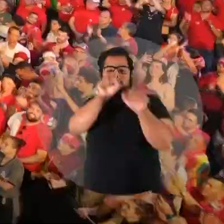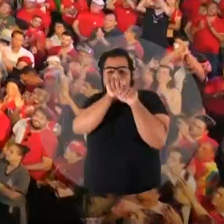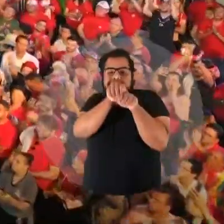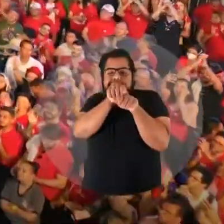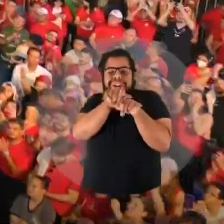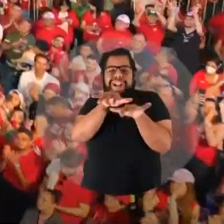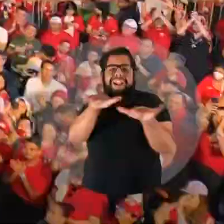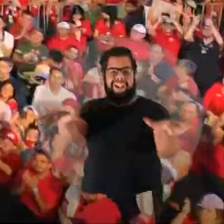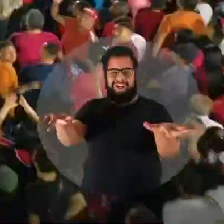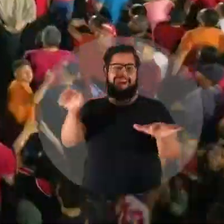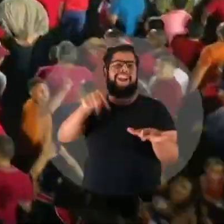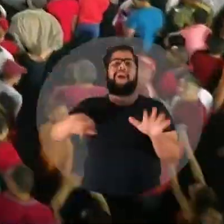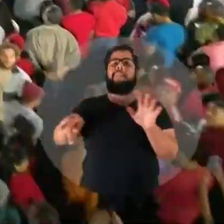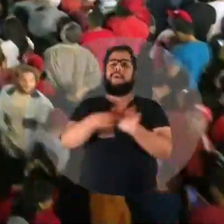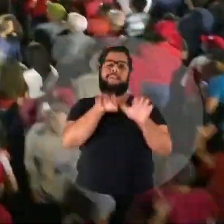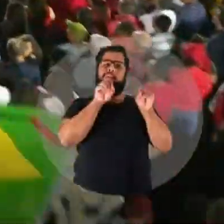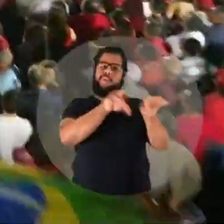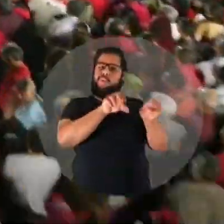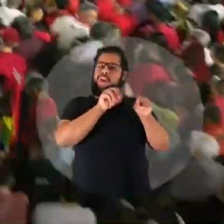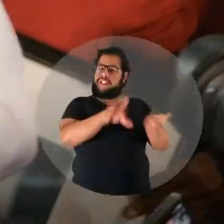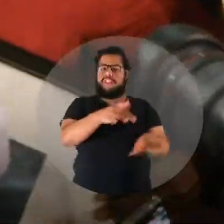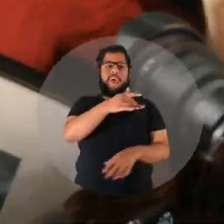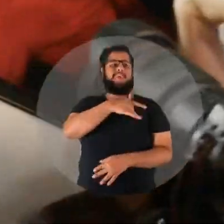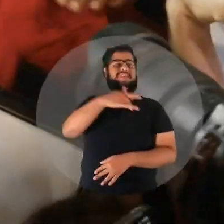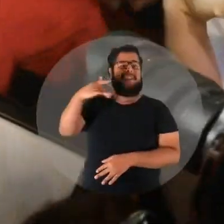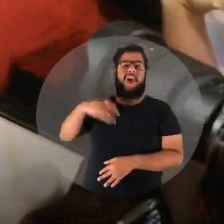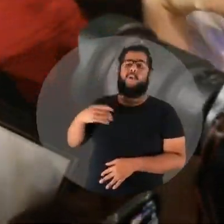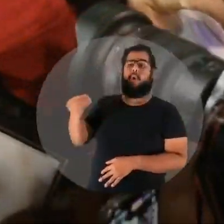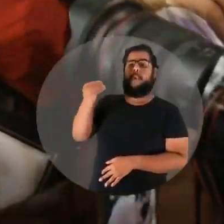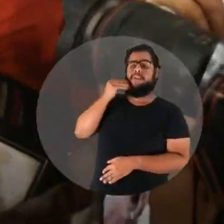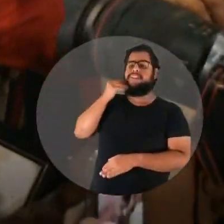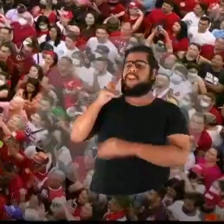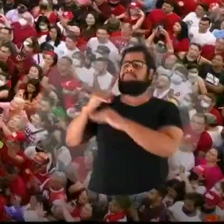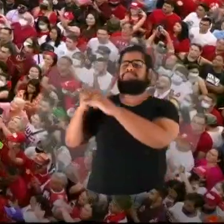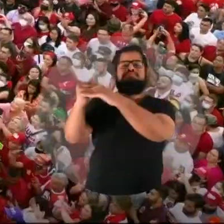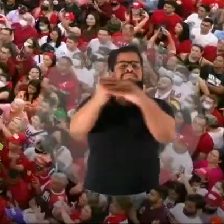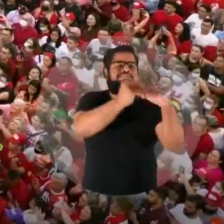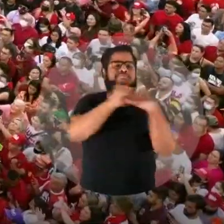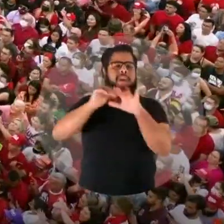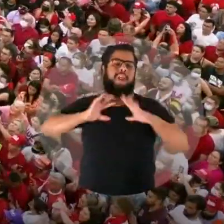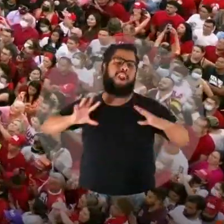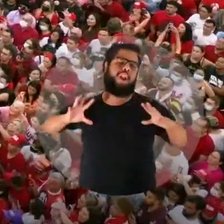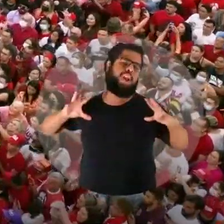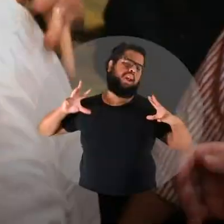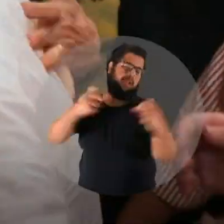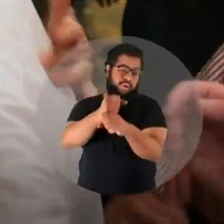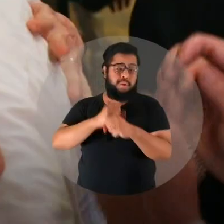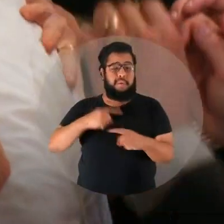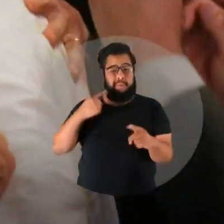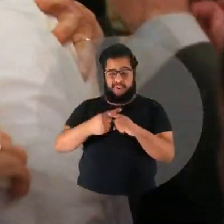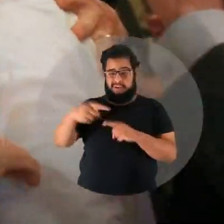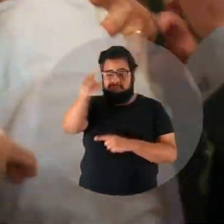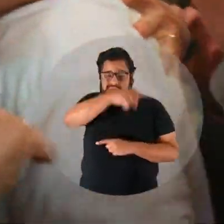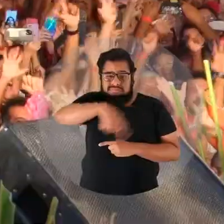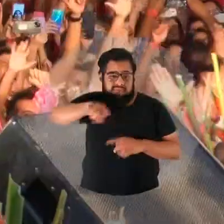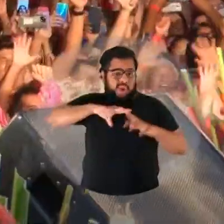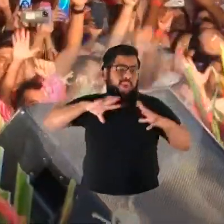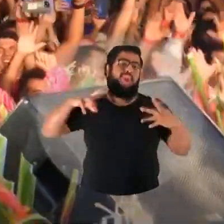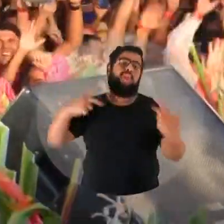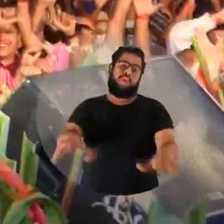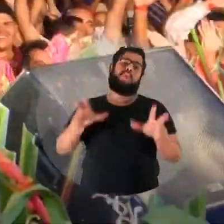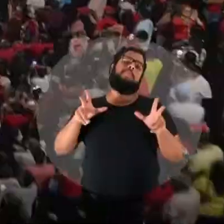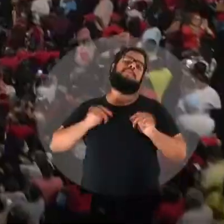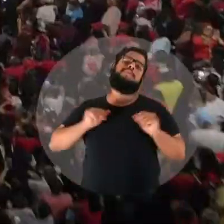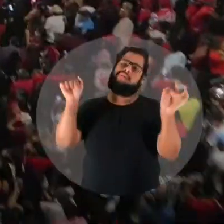amor. O Brasil da educação para todos, da saúde para todos, da oportunidade para todos. Porque